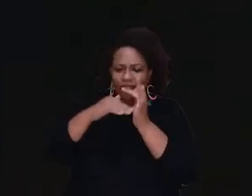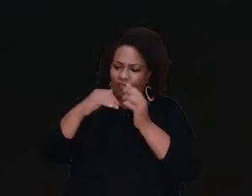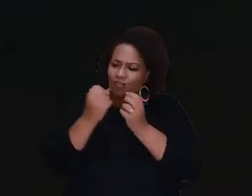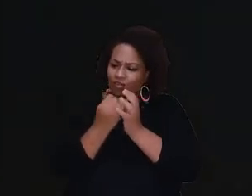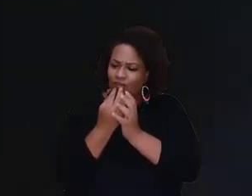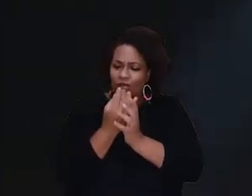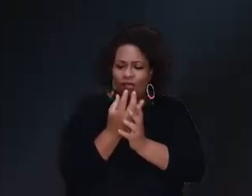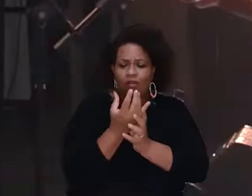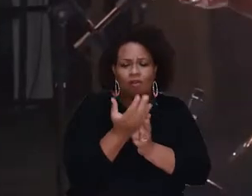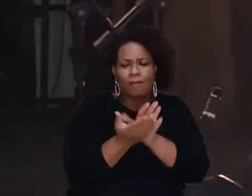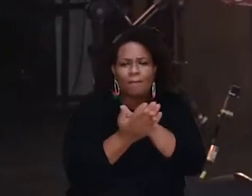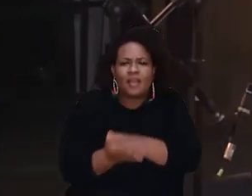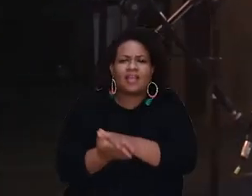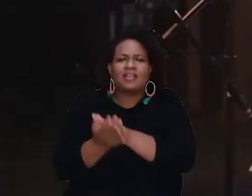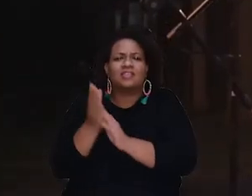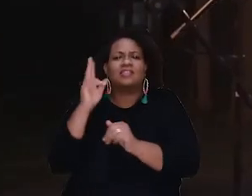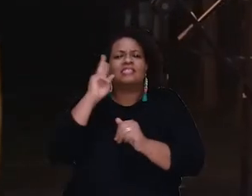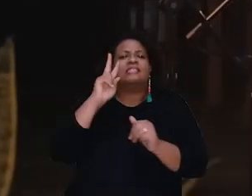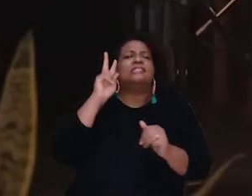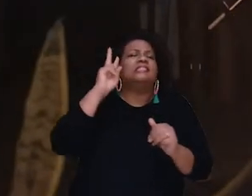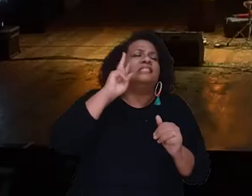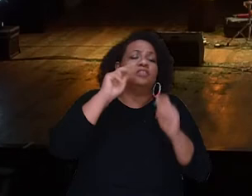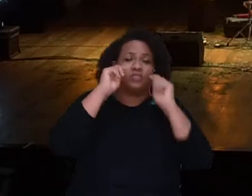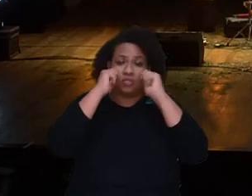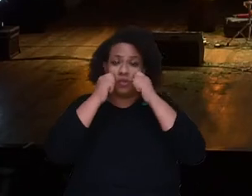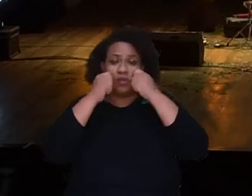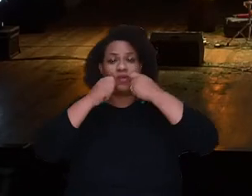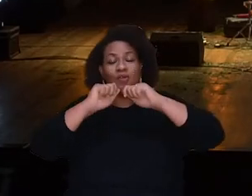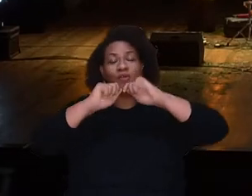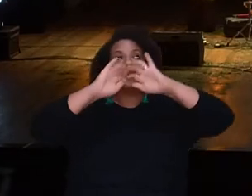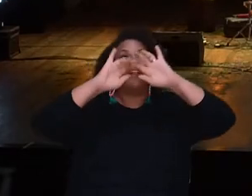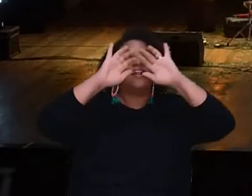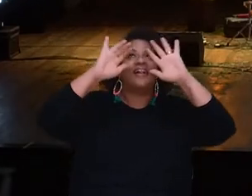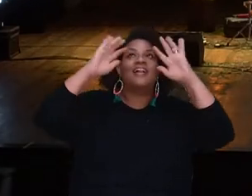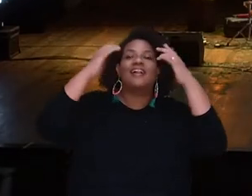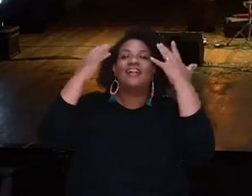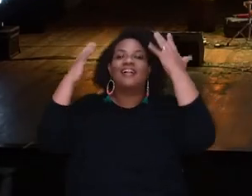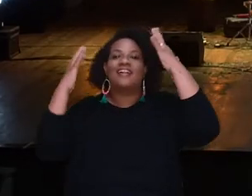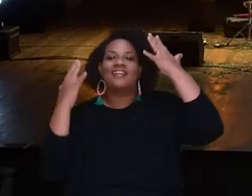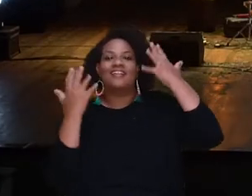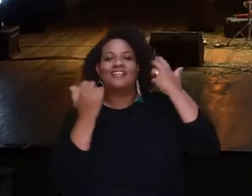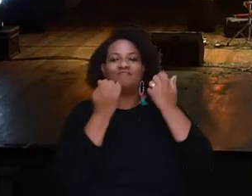Pequena flor de capim, quem pisou nem lembra mais. Se chorou clareia, tem que